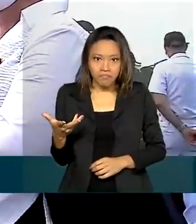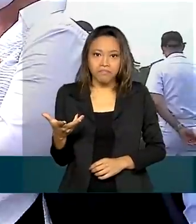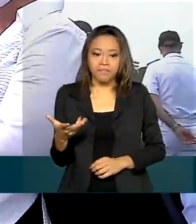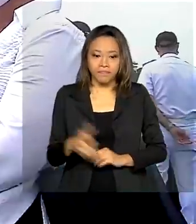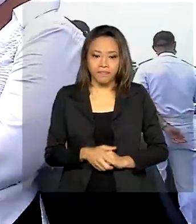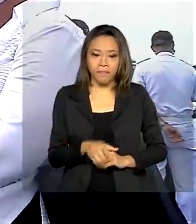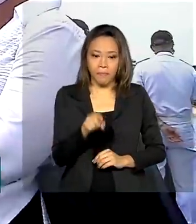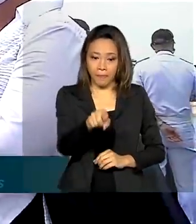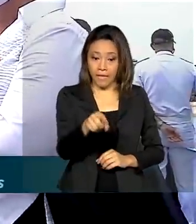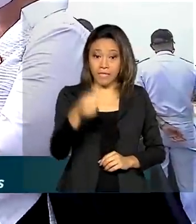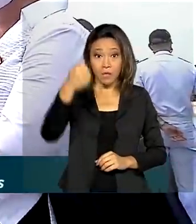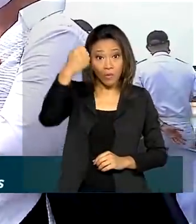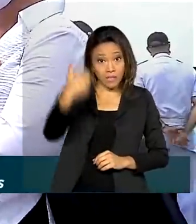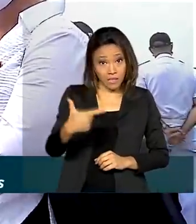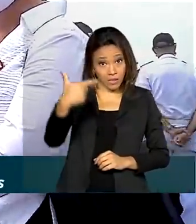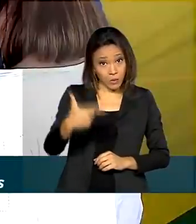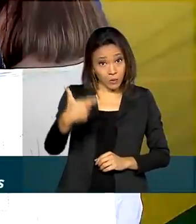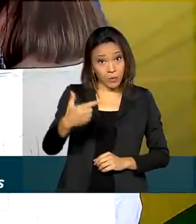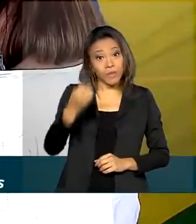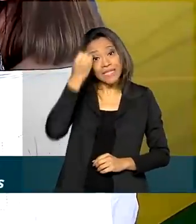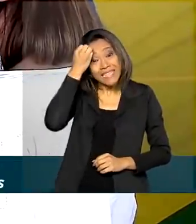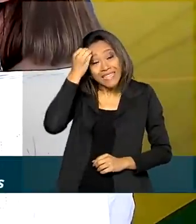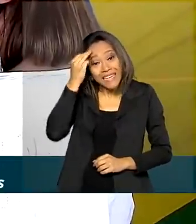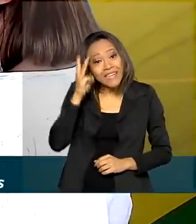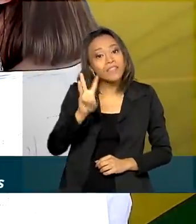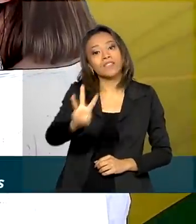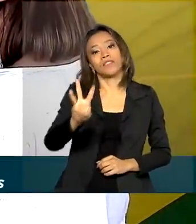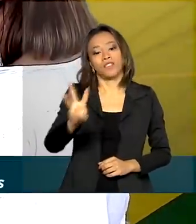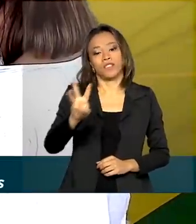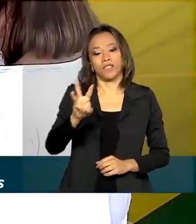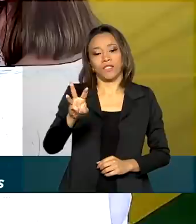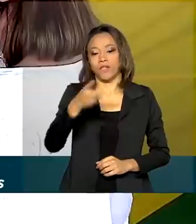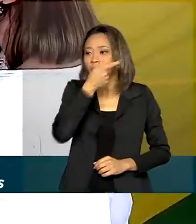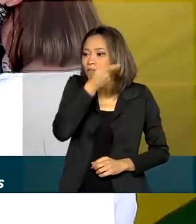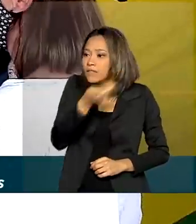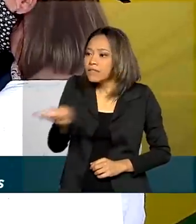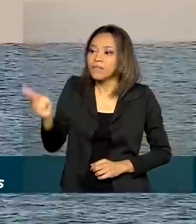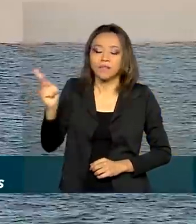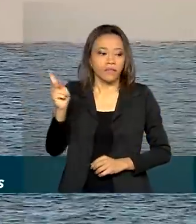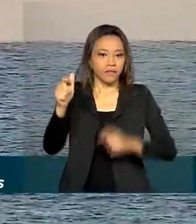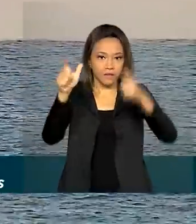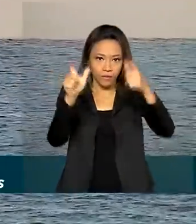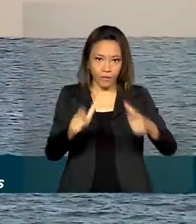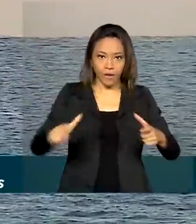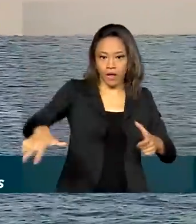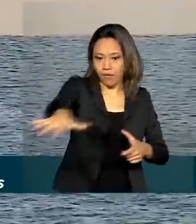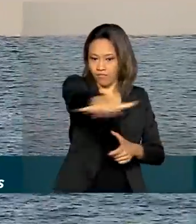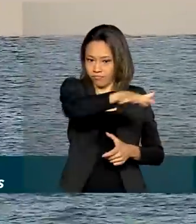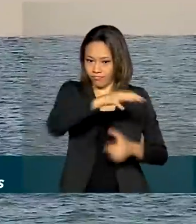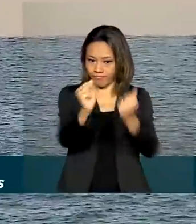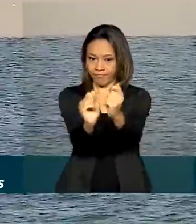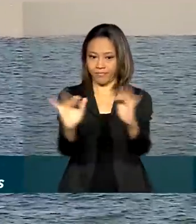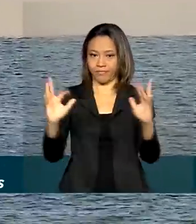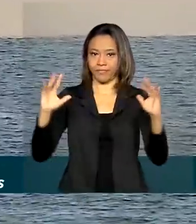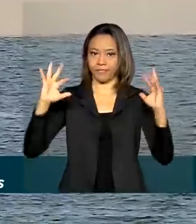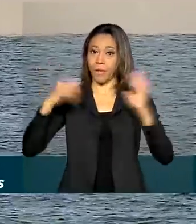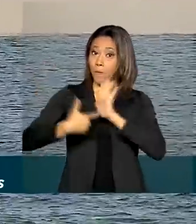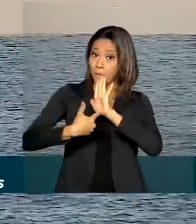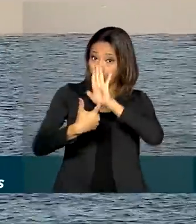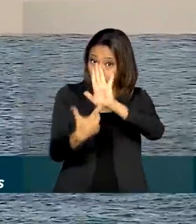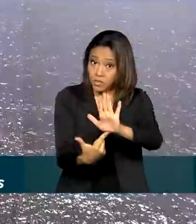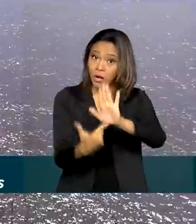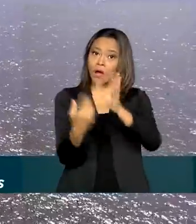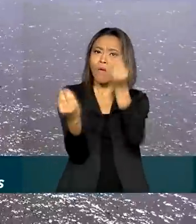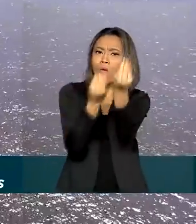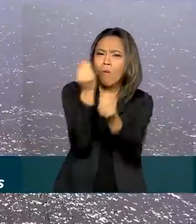Este é o segundo dos três dias de visita dos embaixadores à região amazônica, uma oportunidade de mostrar a realidade